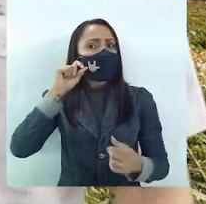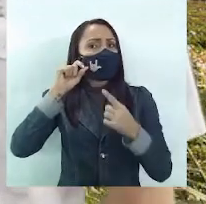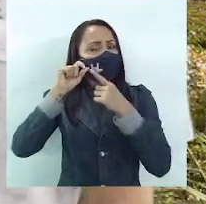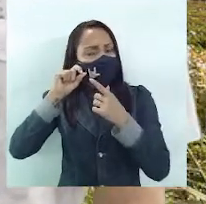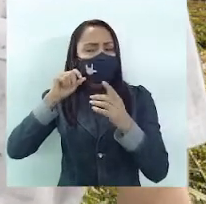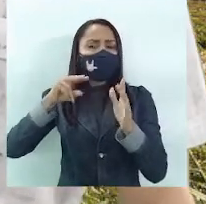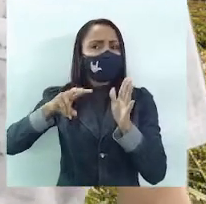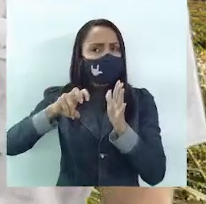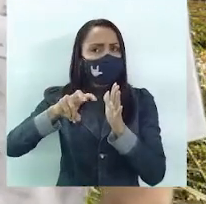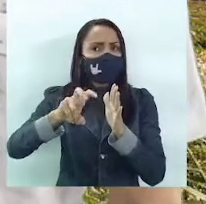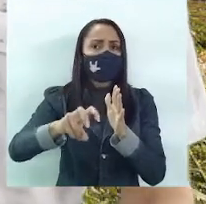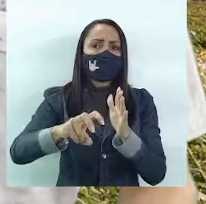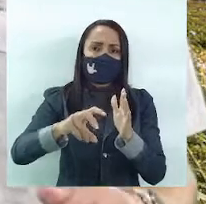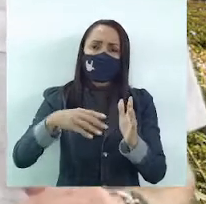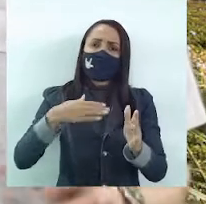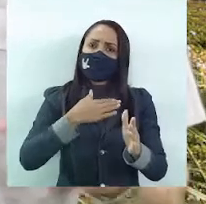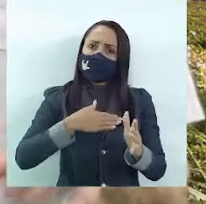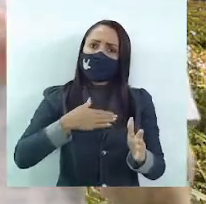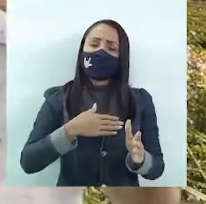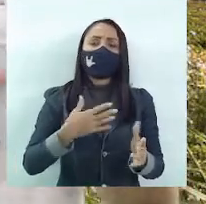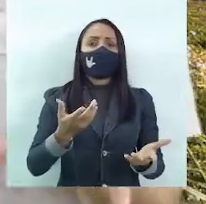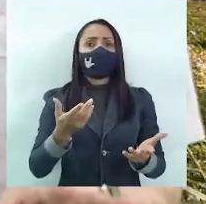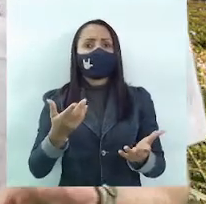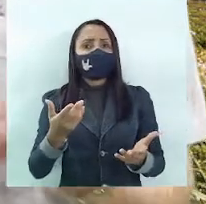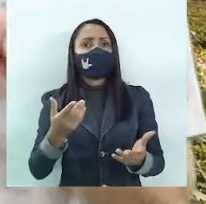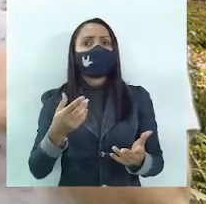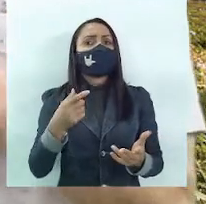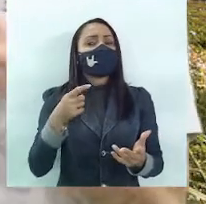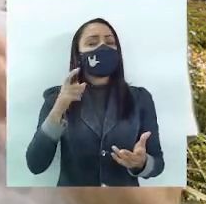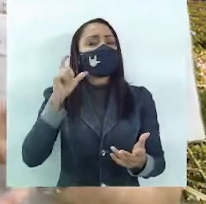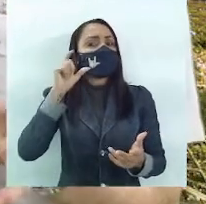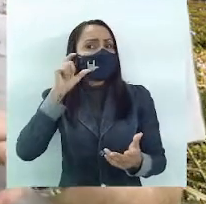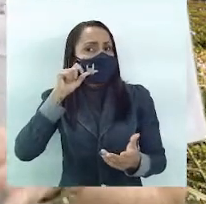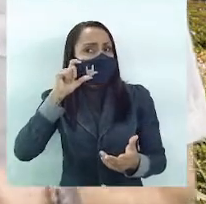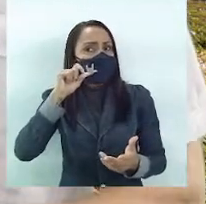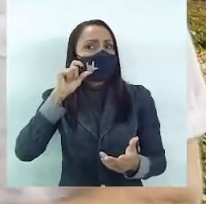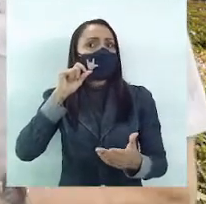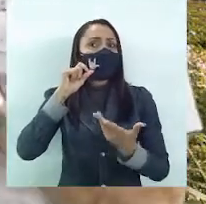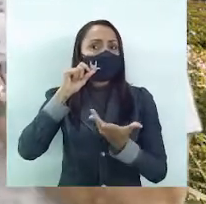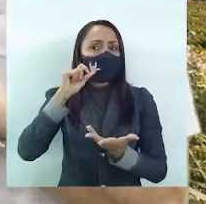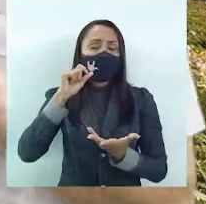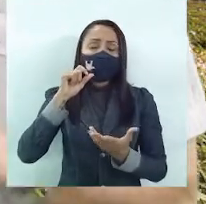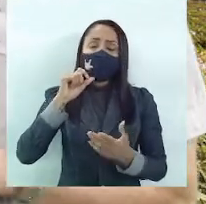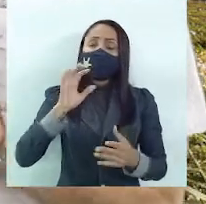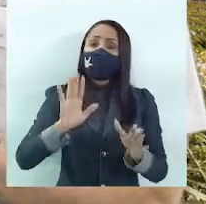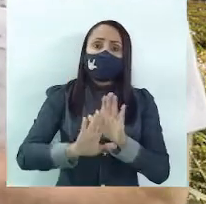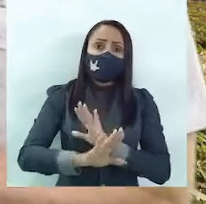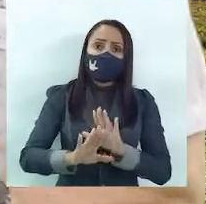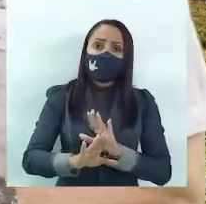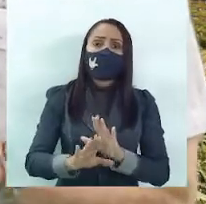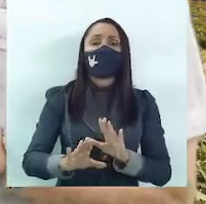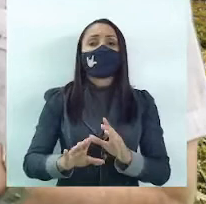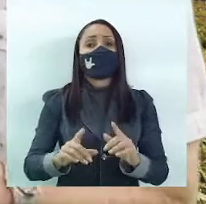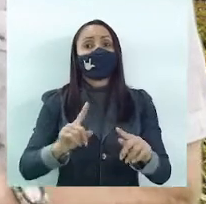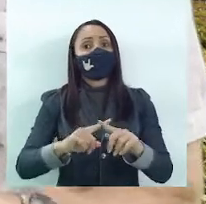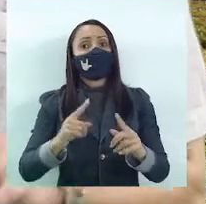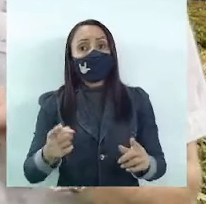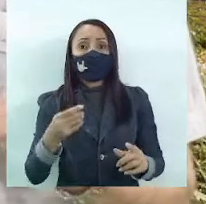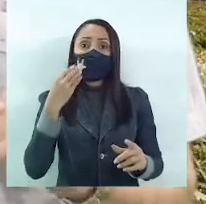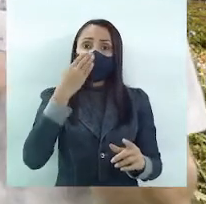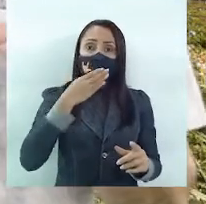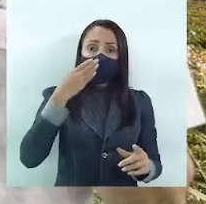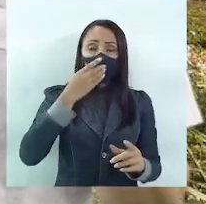adoram açúcar, porque eu vou explicar mais na frente como é que vai ocorrer isso aí. Então, mas não só. Lógico que o açúcar